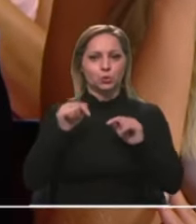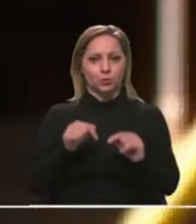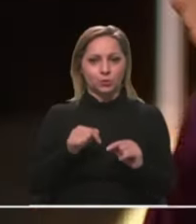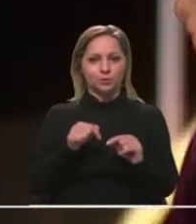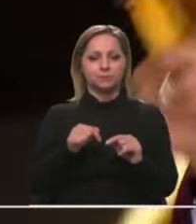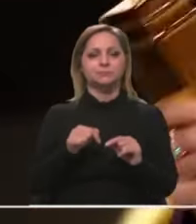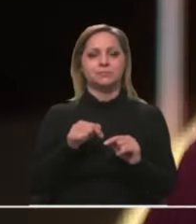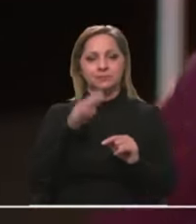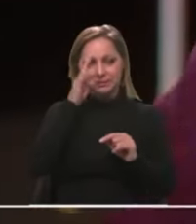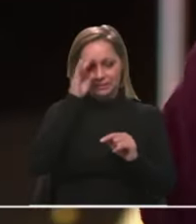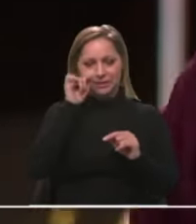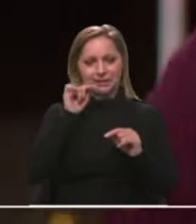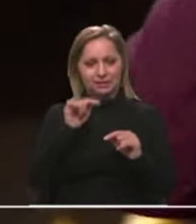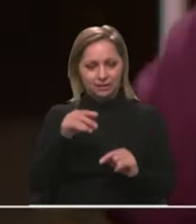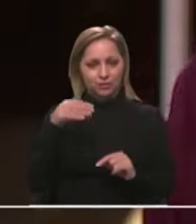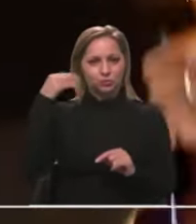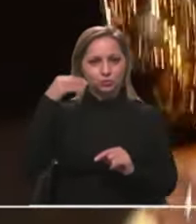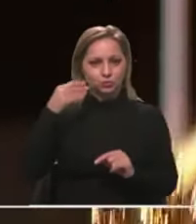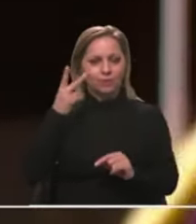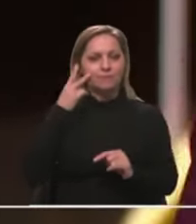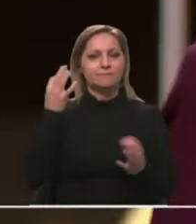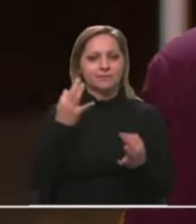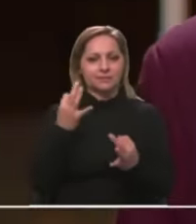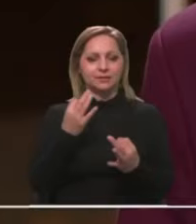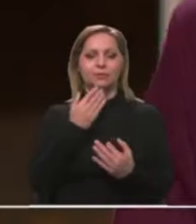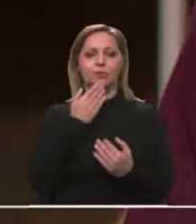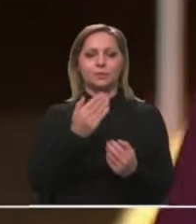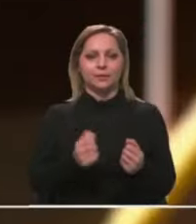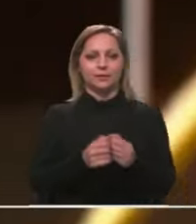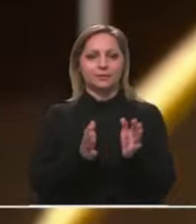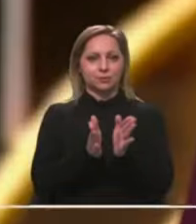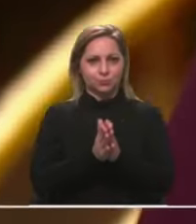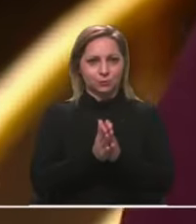sonho é um bocadinho mais real. Obrigado a todos.